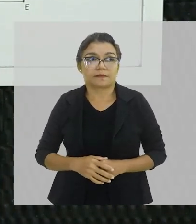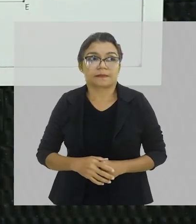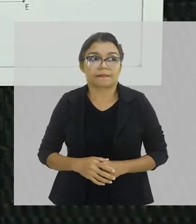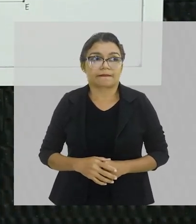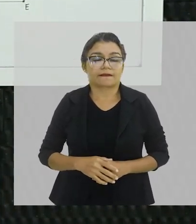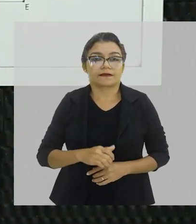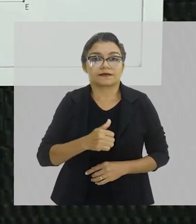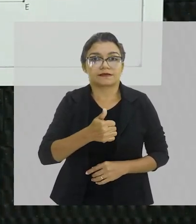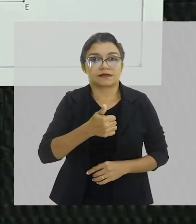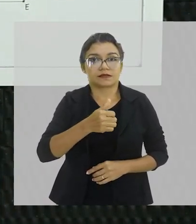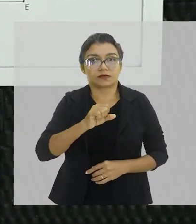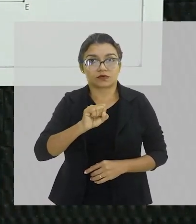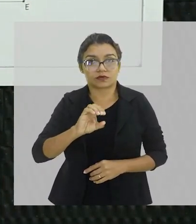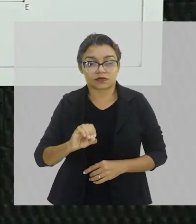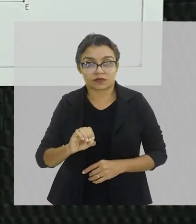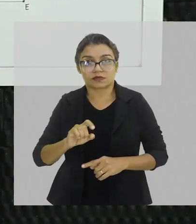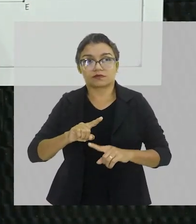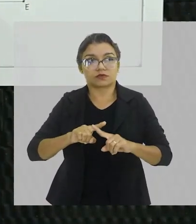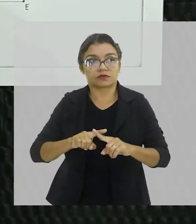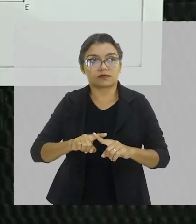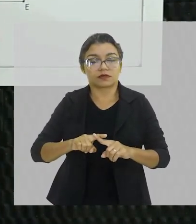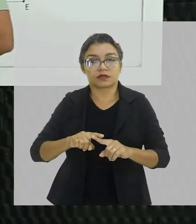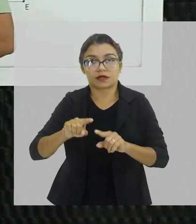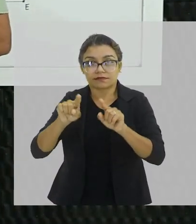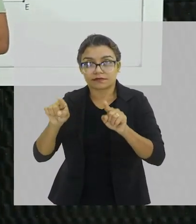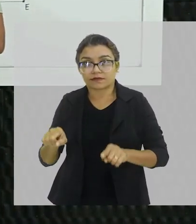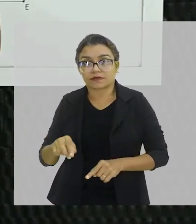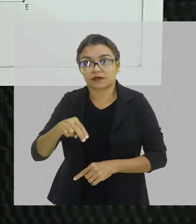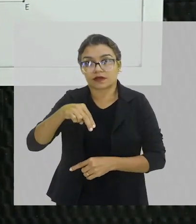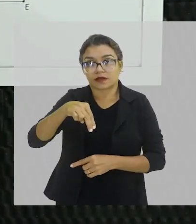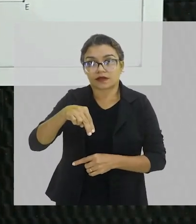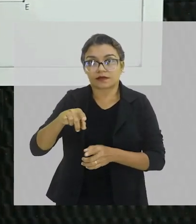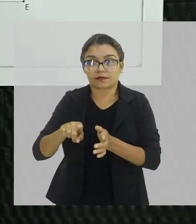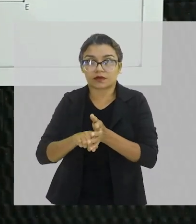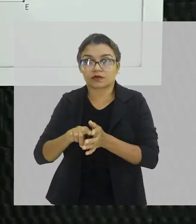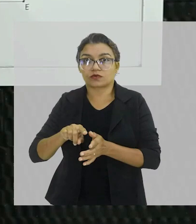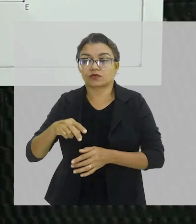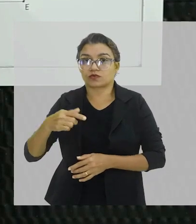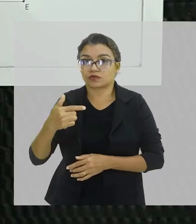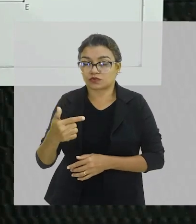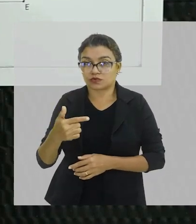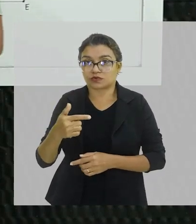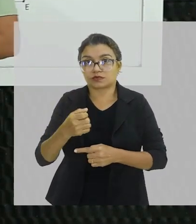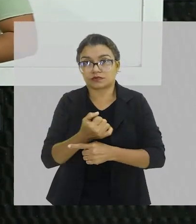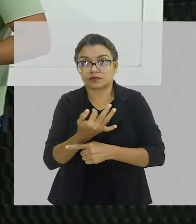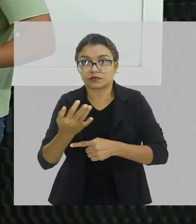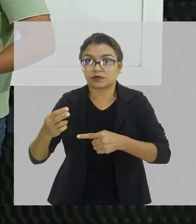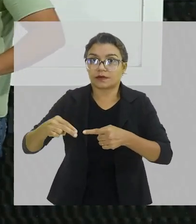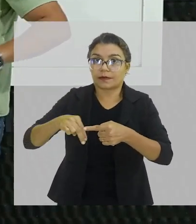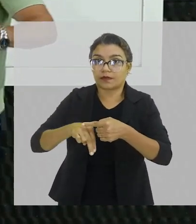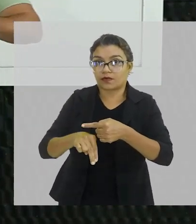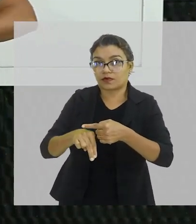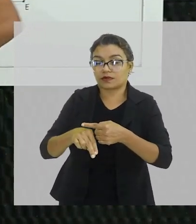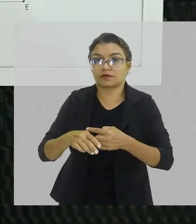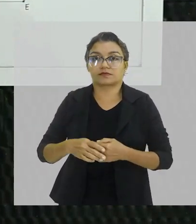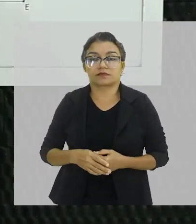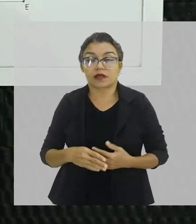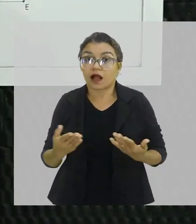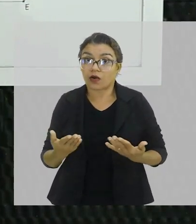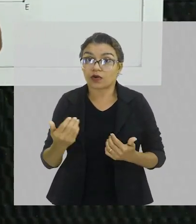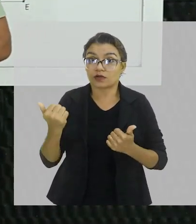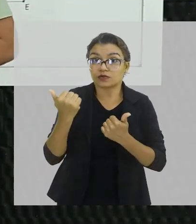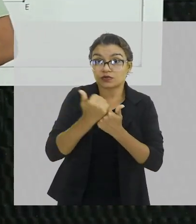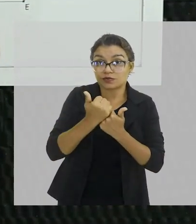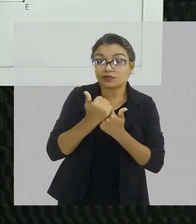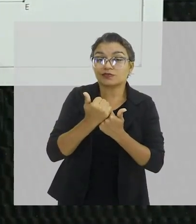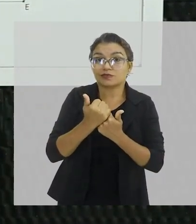que multiplica N menos 2 dividido por N, certo? Então, nesse caso, basta eu substituir os valores na